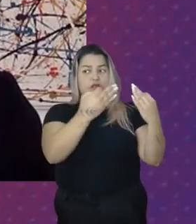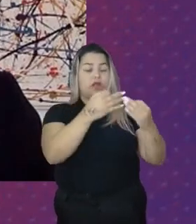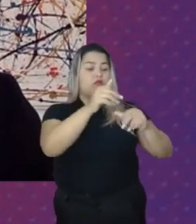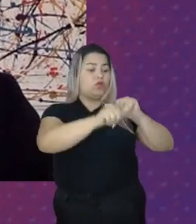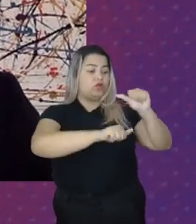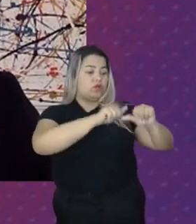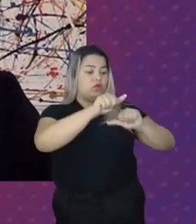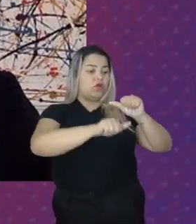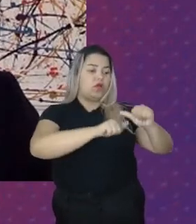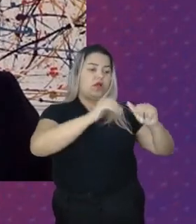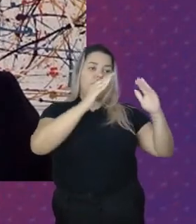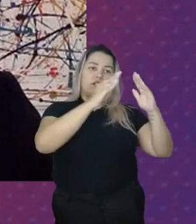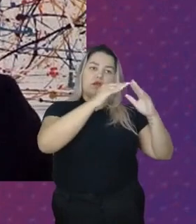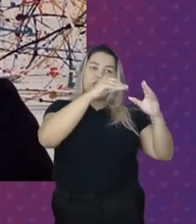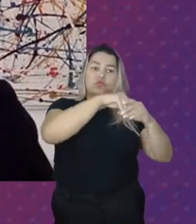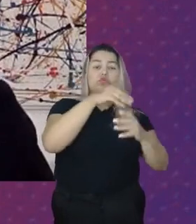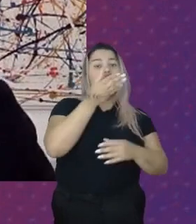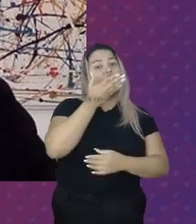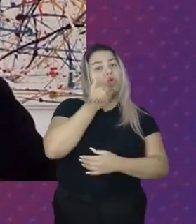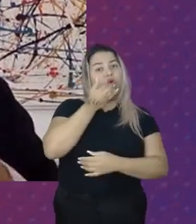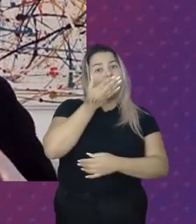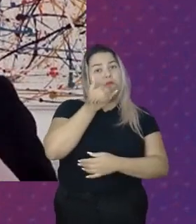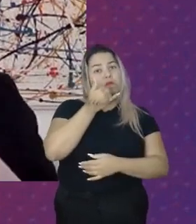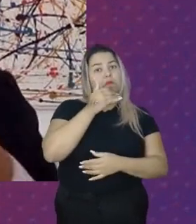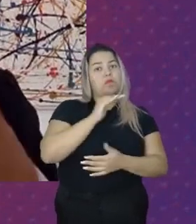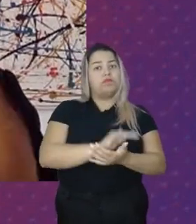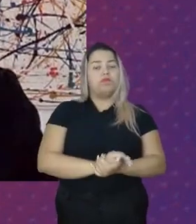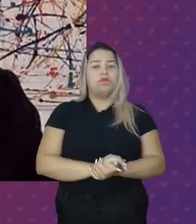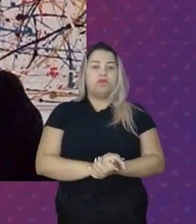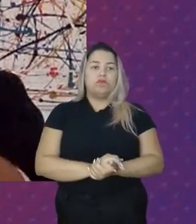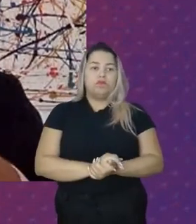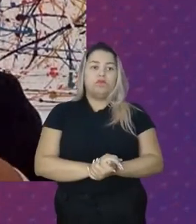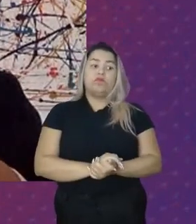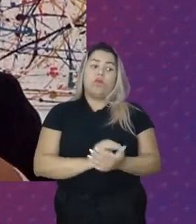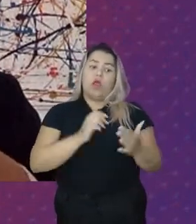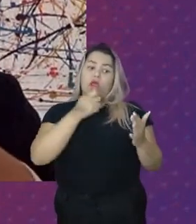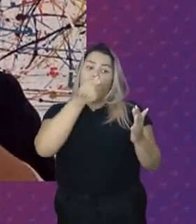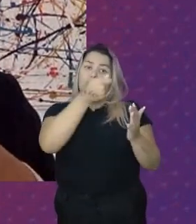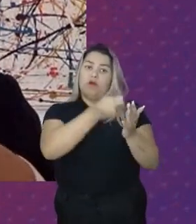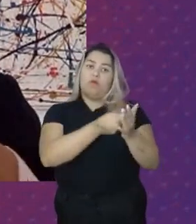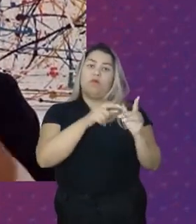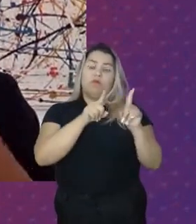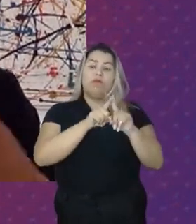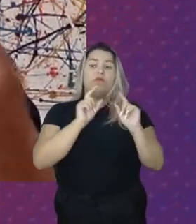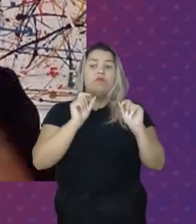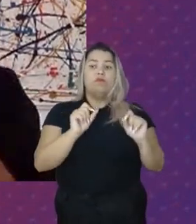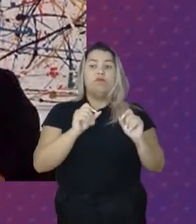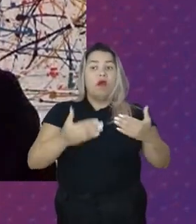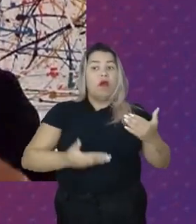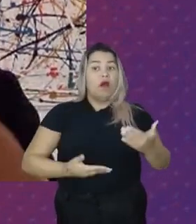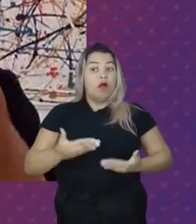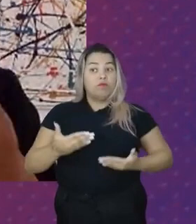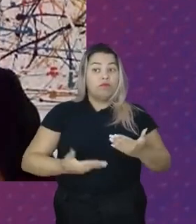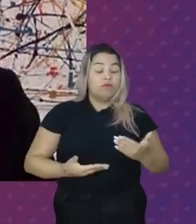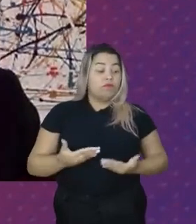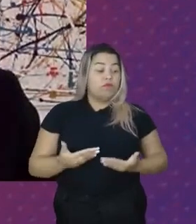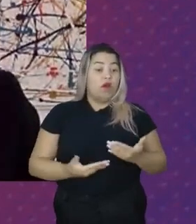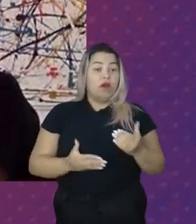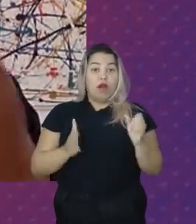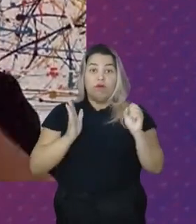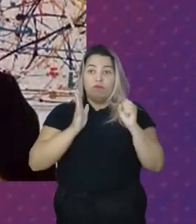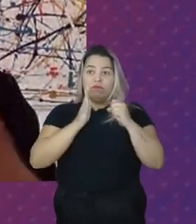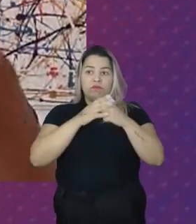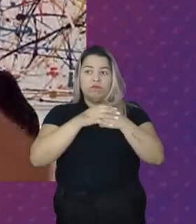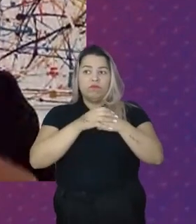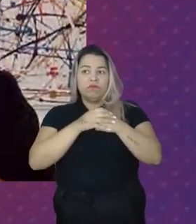de teto, de comida, e foi contra isso que ela denominou de servidão